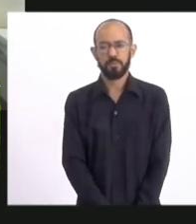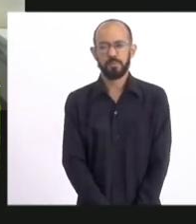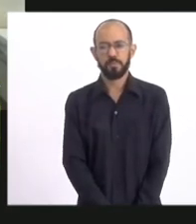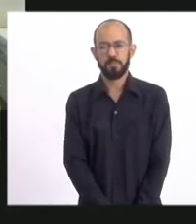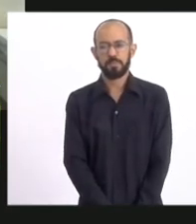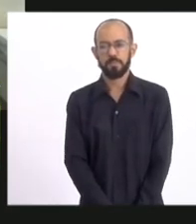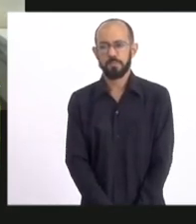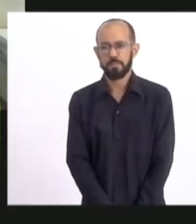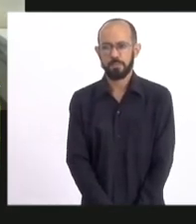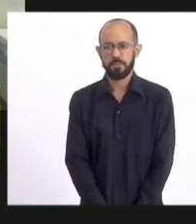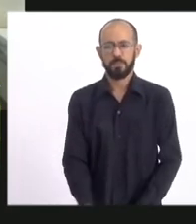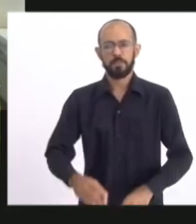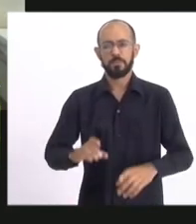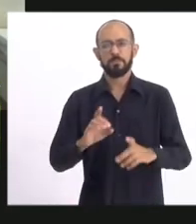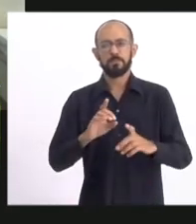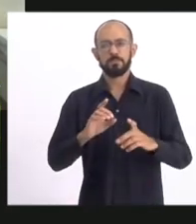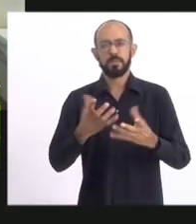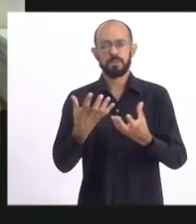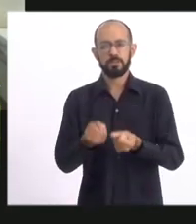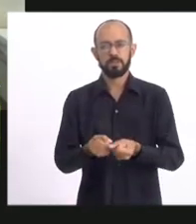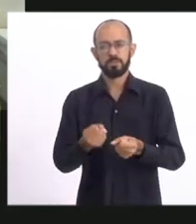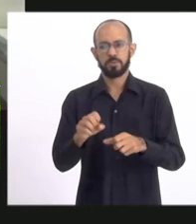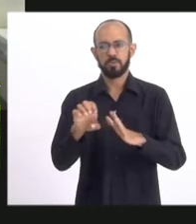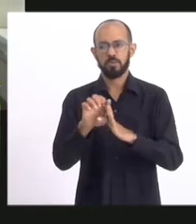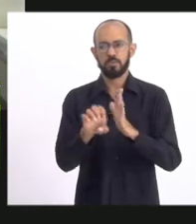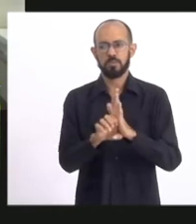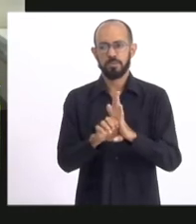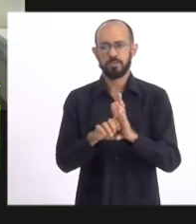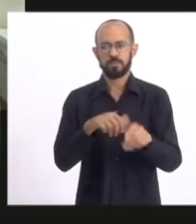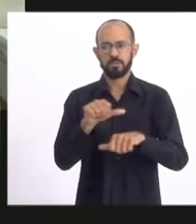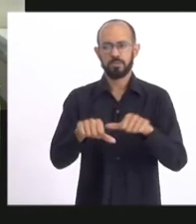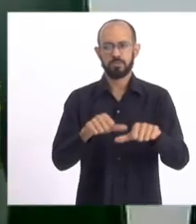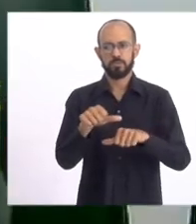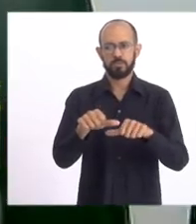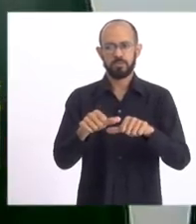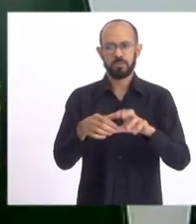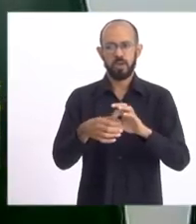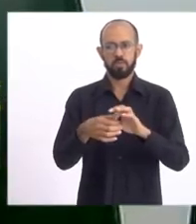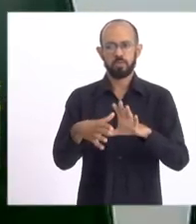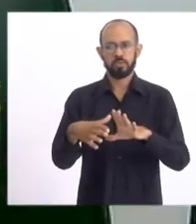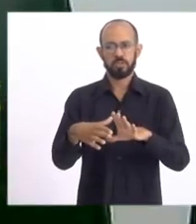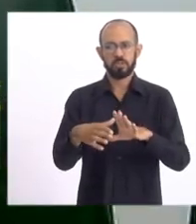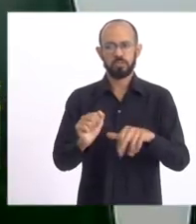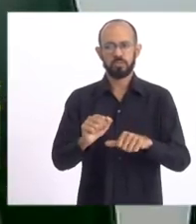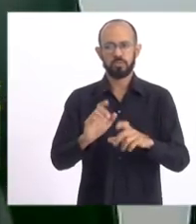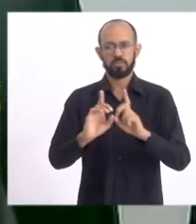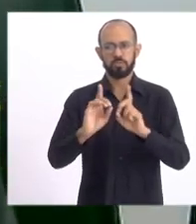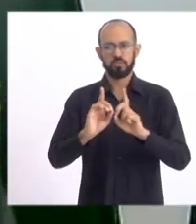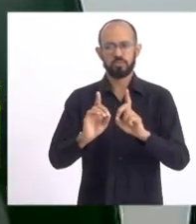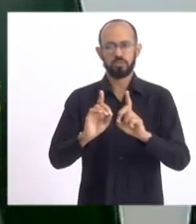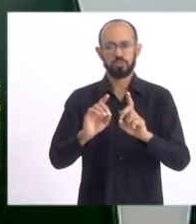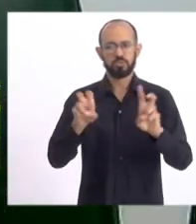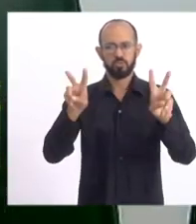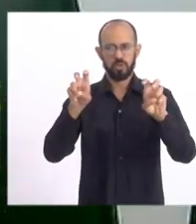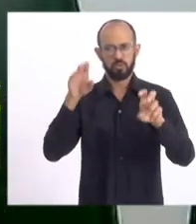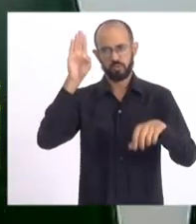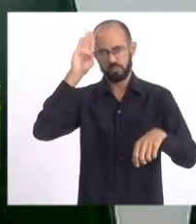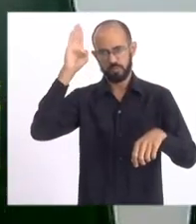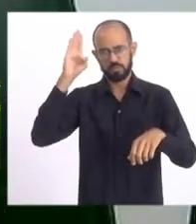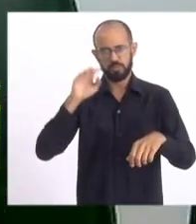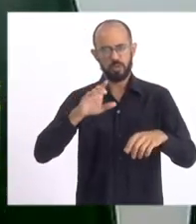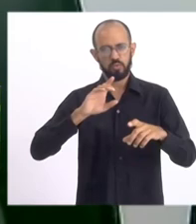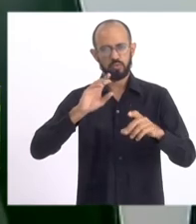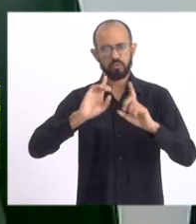Agradecer pela constitucionalidade com a emenda, transformando o projeto em autorizativo e discutimos o mérito. Isso. Em discussão,